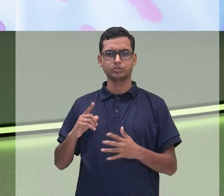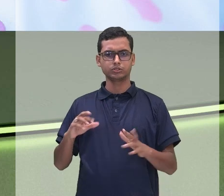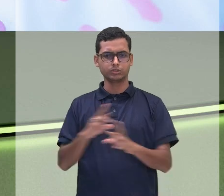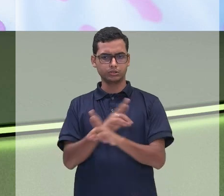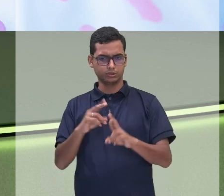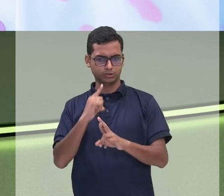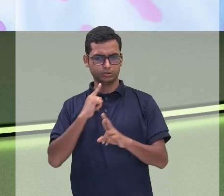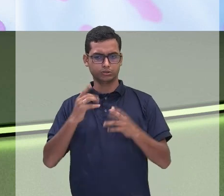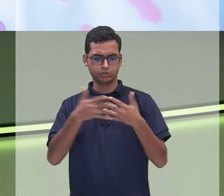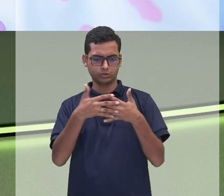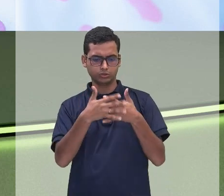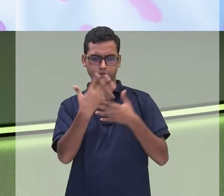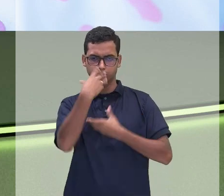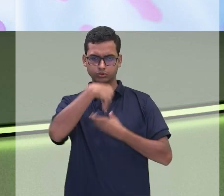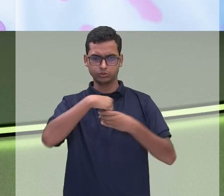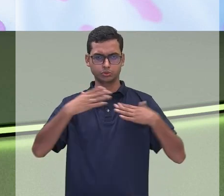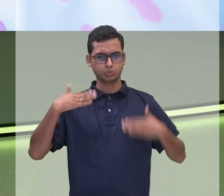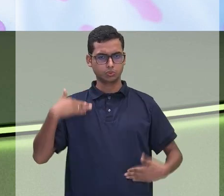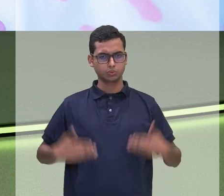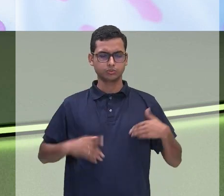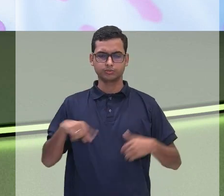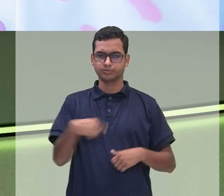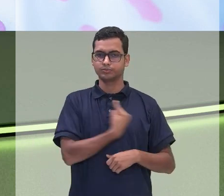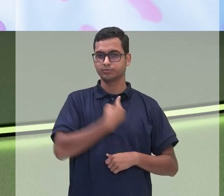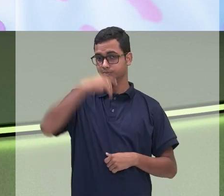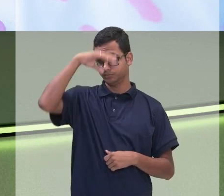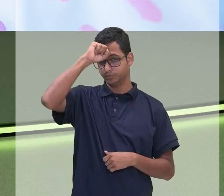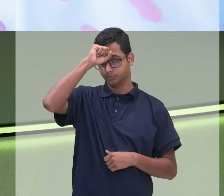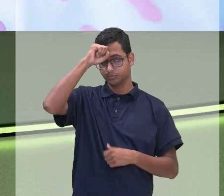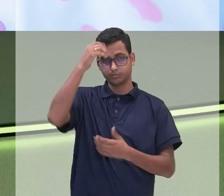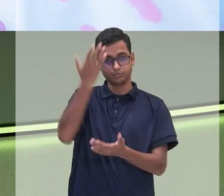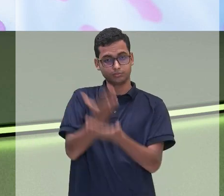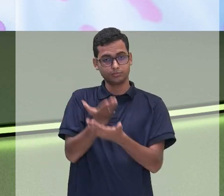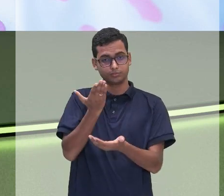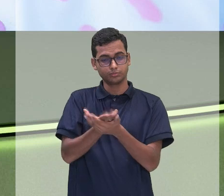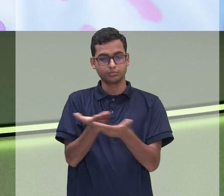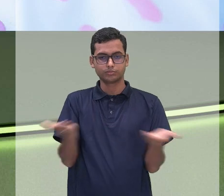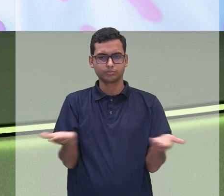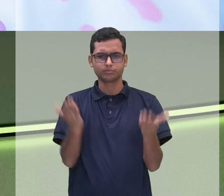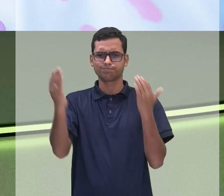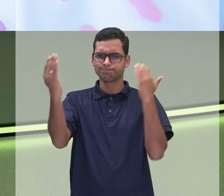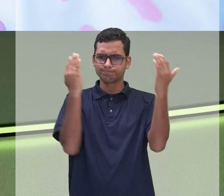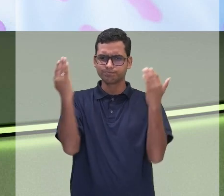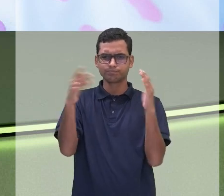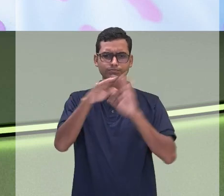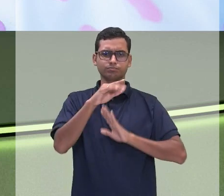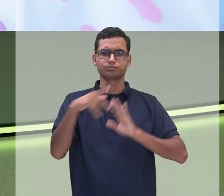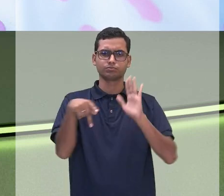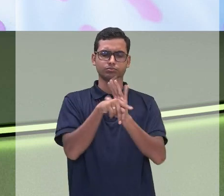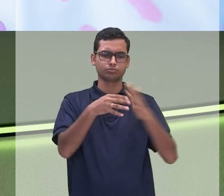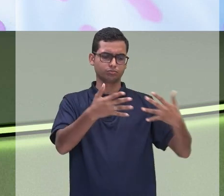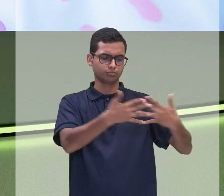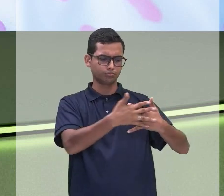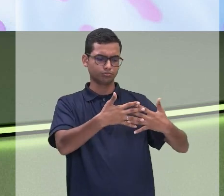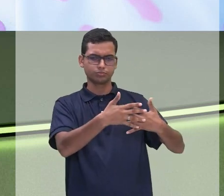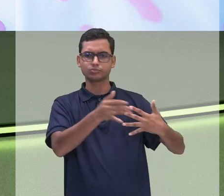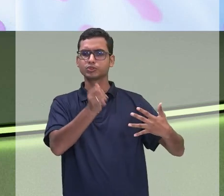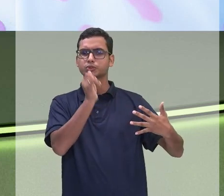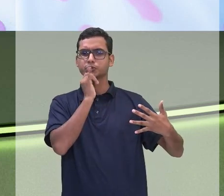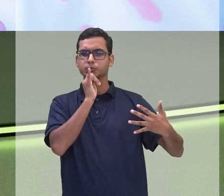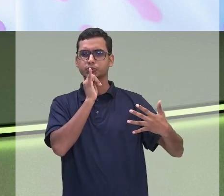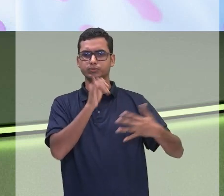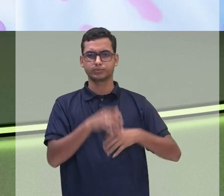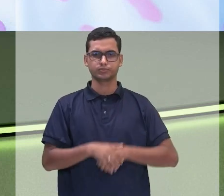gente vai observar nessa aula. Então, a gente pode fazer uma comparação do tecido, por exemplo, com